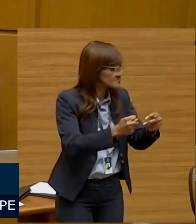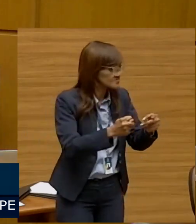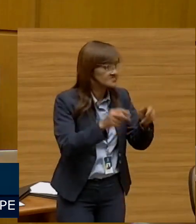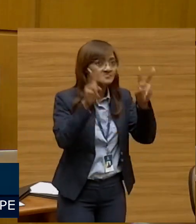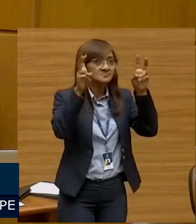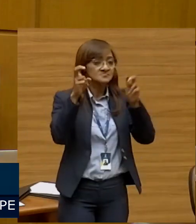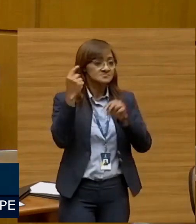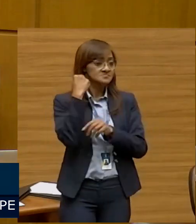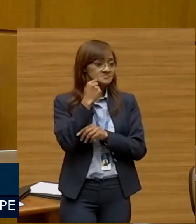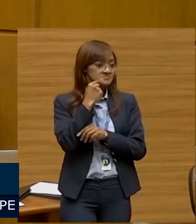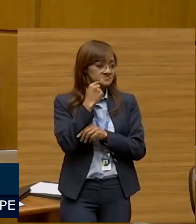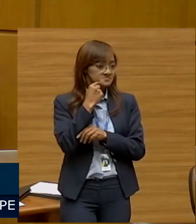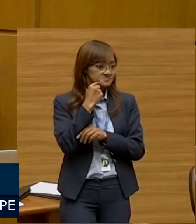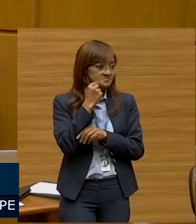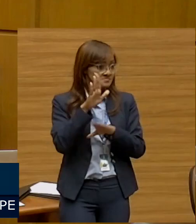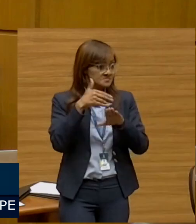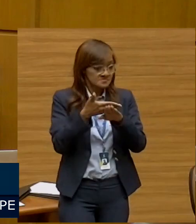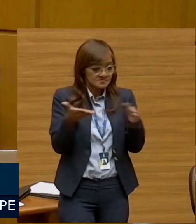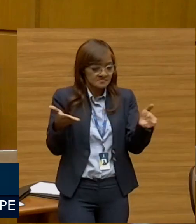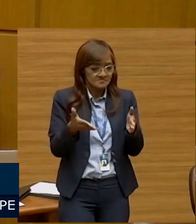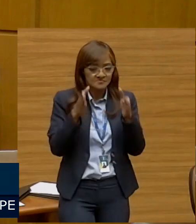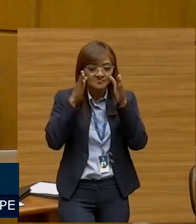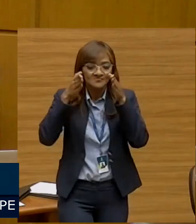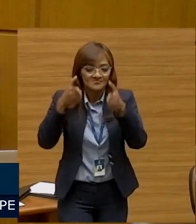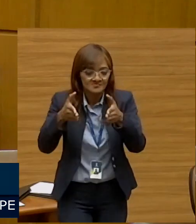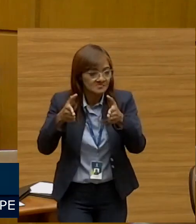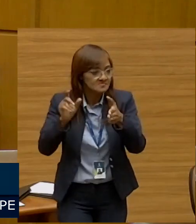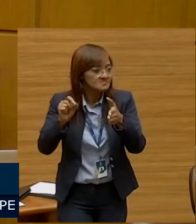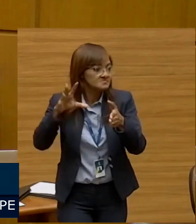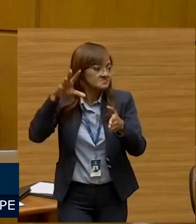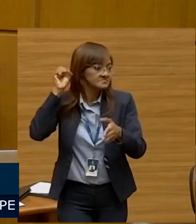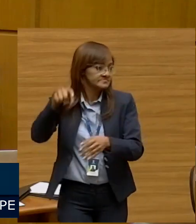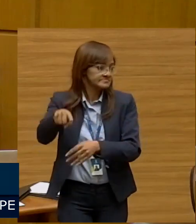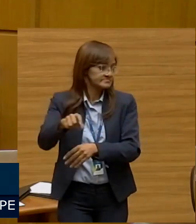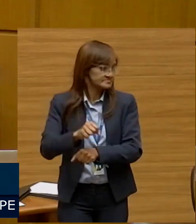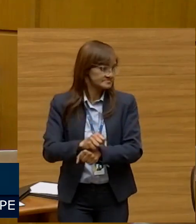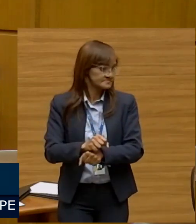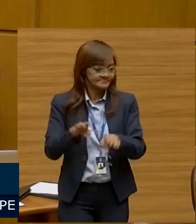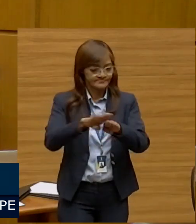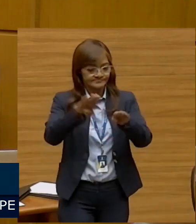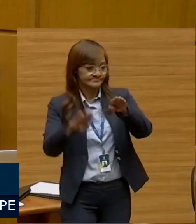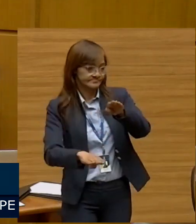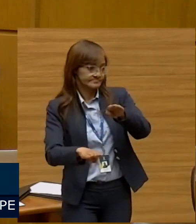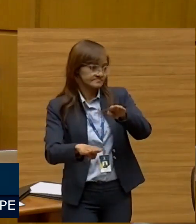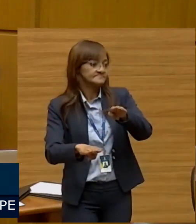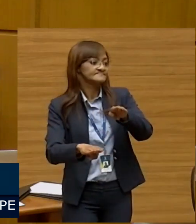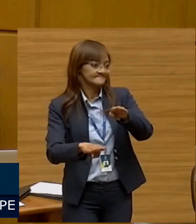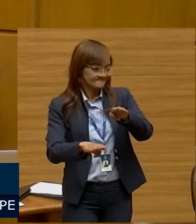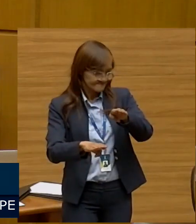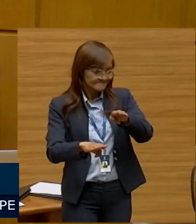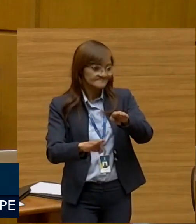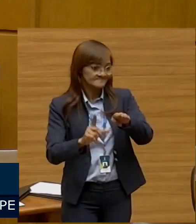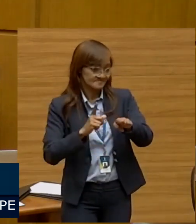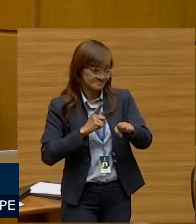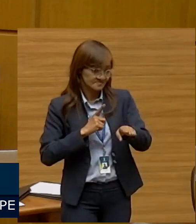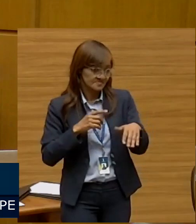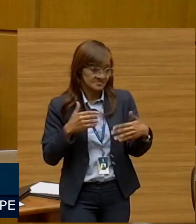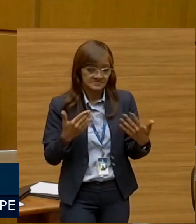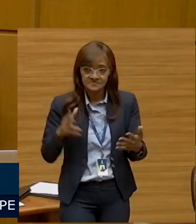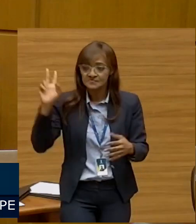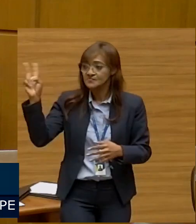surdez, ainda é voltada para ouvintes e marcadas por desigualdades sociais, no qual a